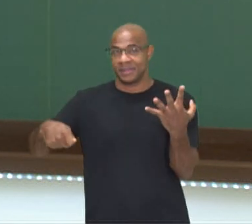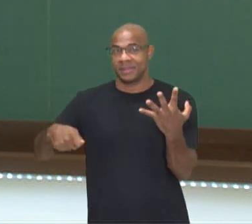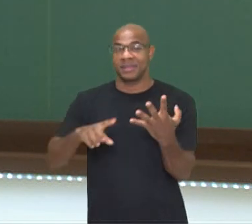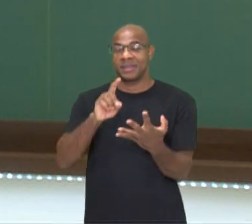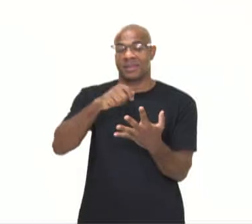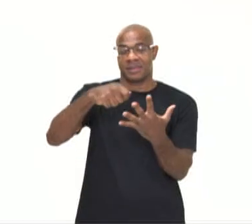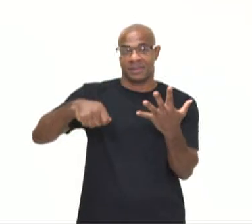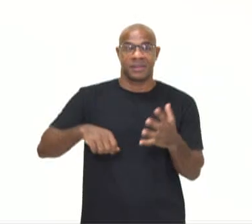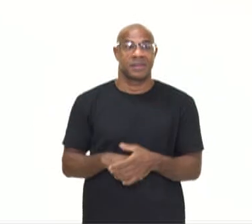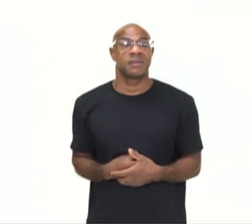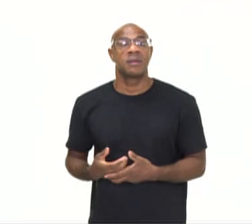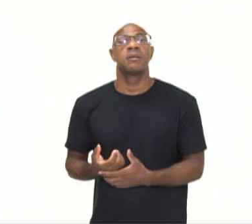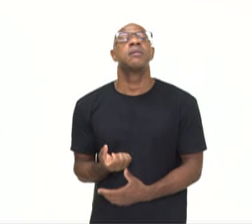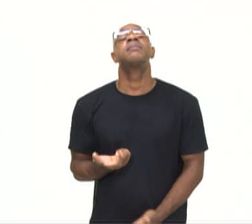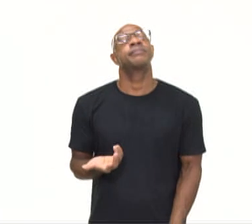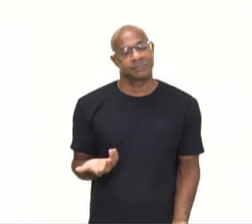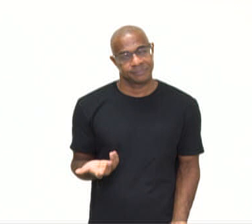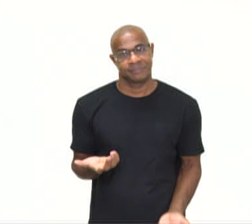a viagem vai custar o quê?